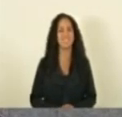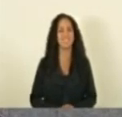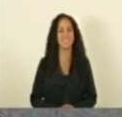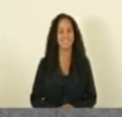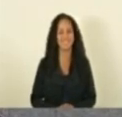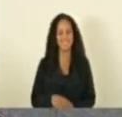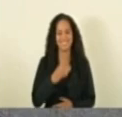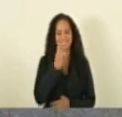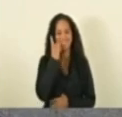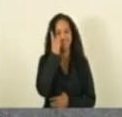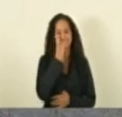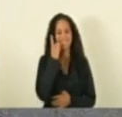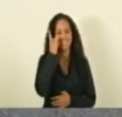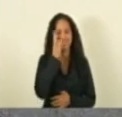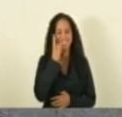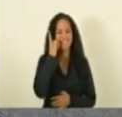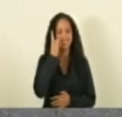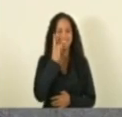Deputado